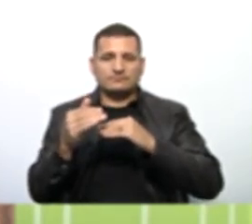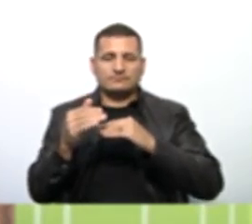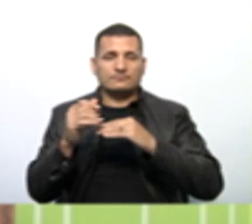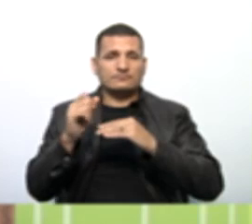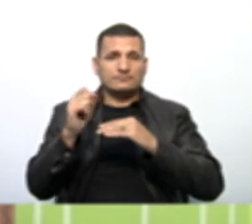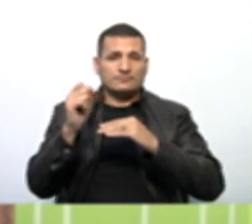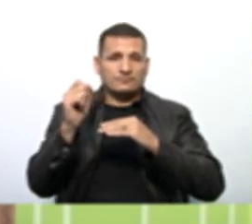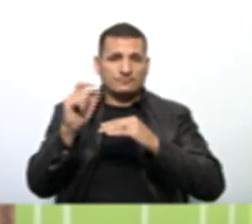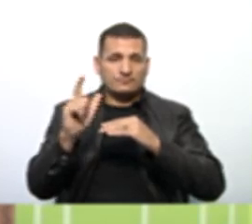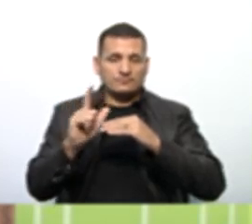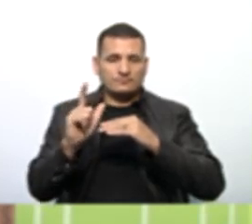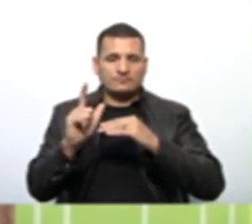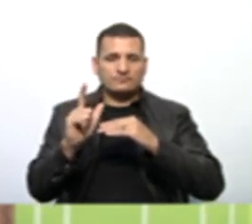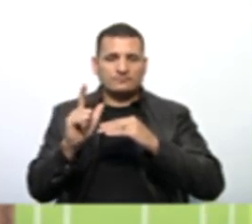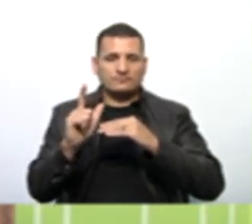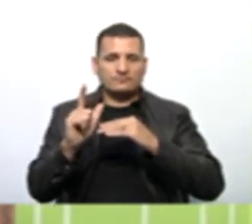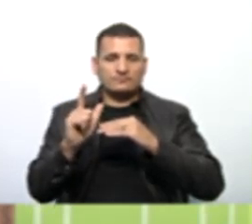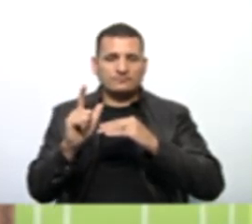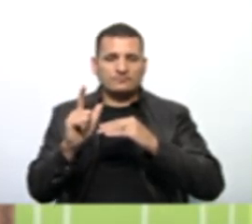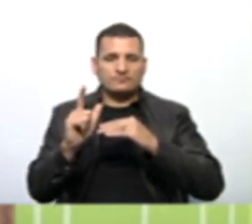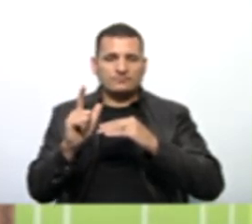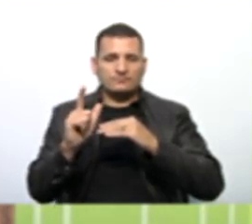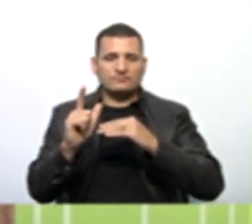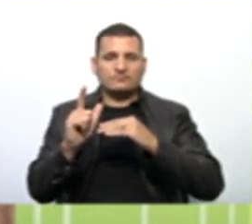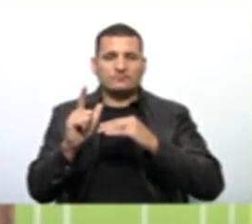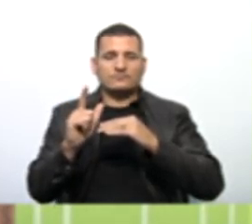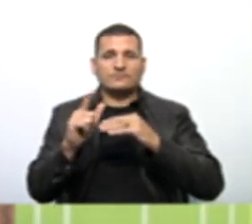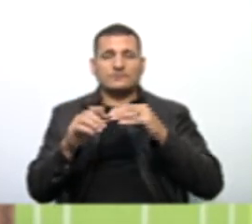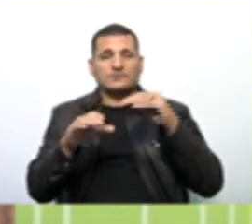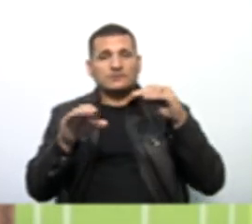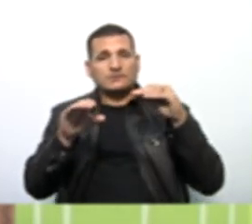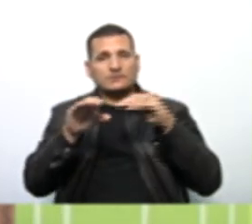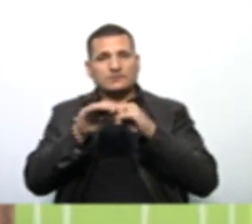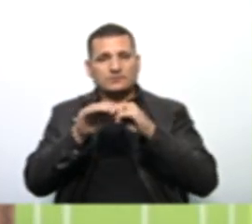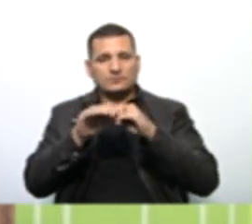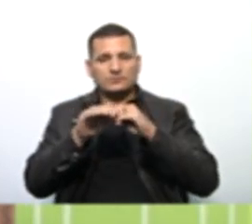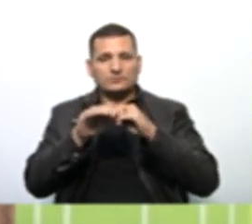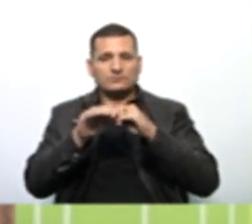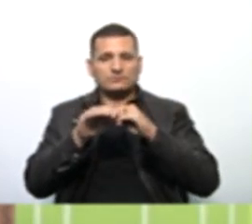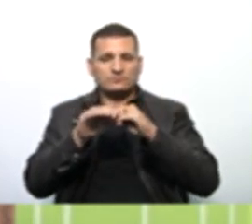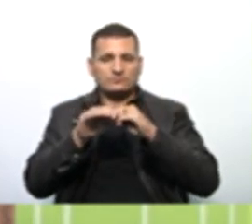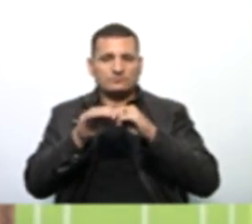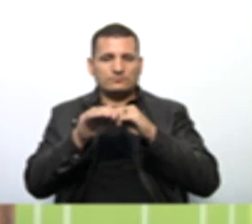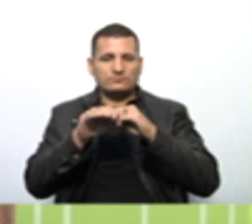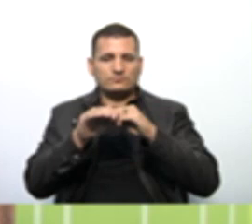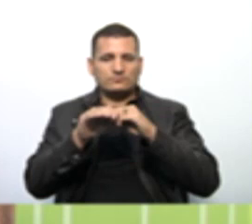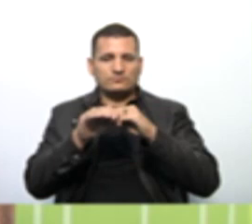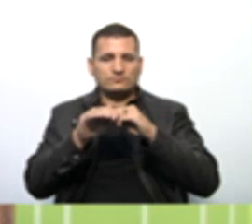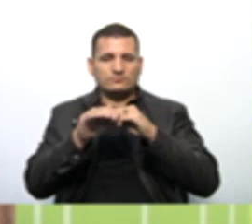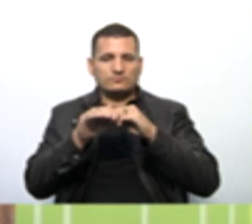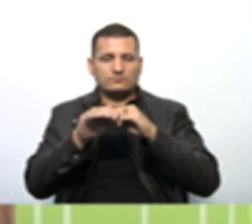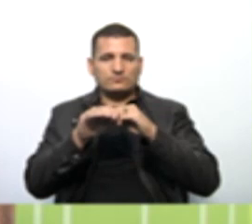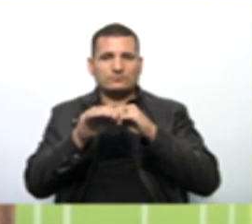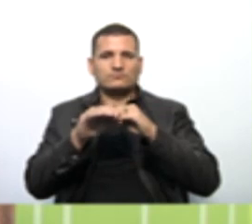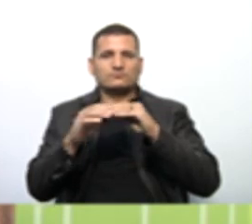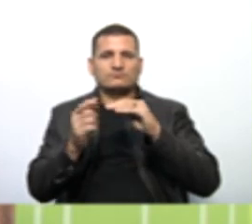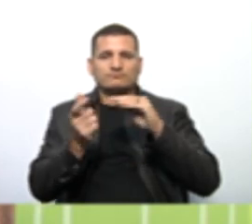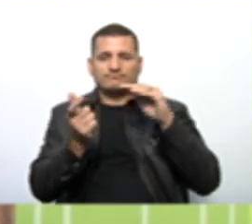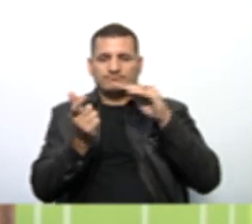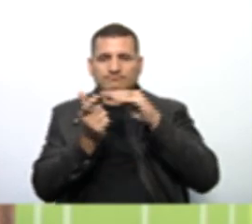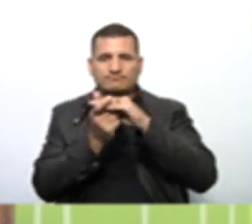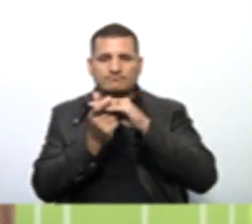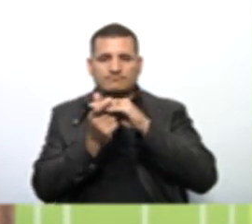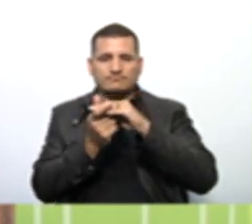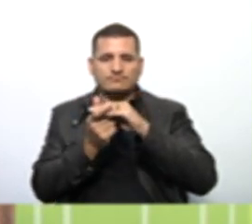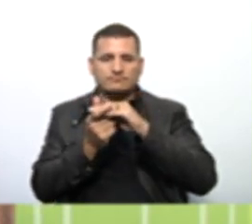parte plástica e protegendo ainda ele fique dentro do conector ok ele fique aqui dentro é justamente para